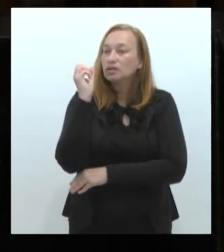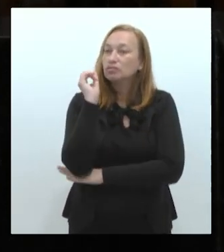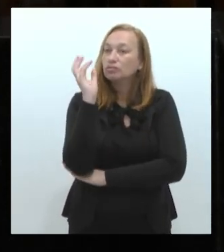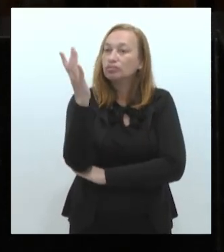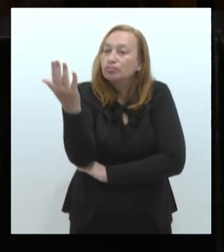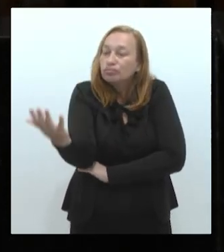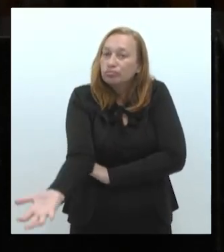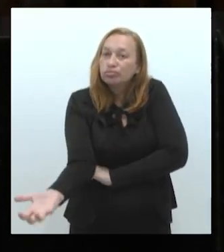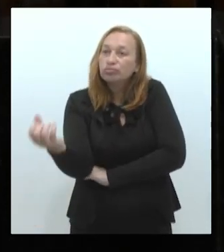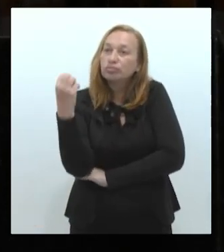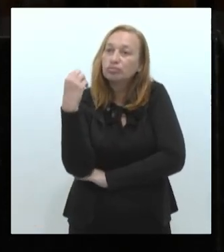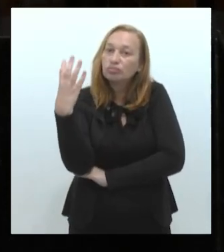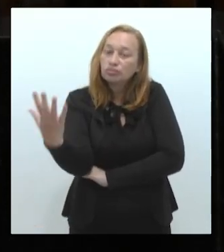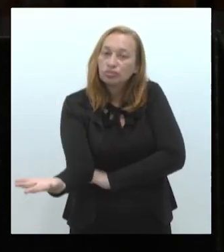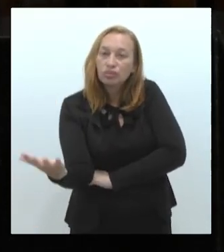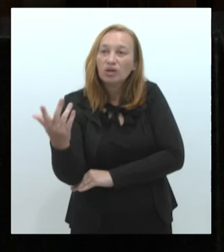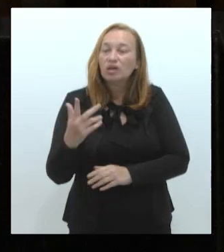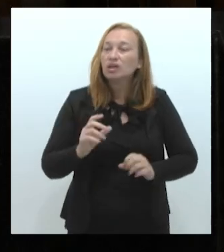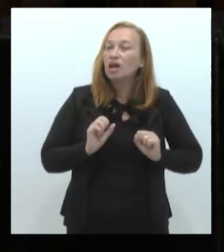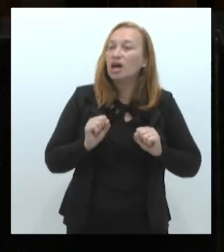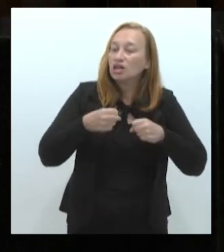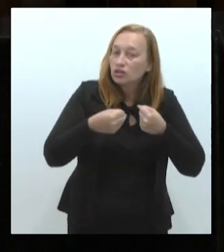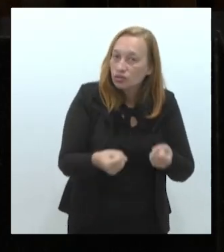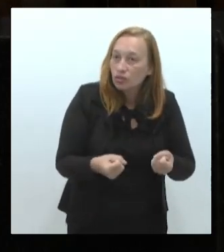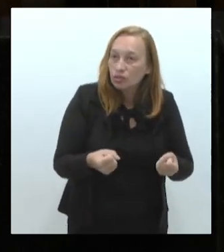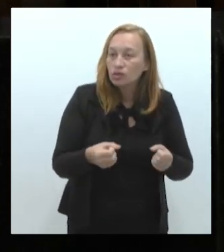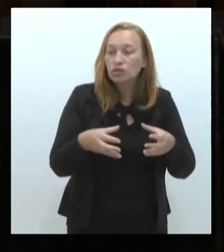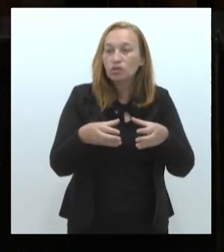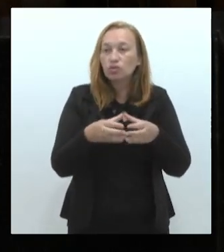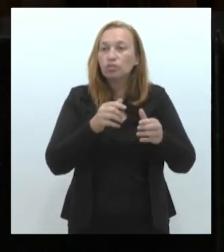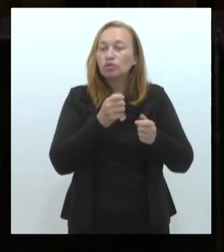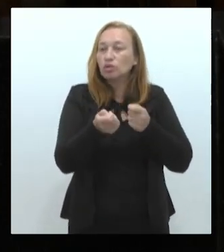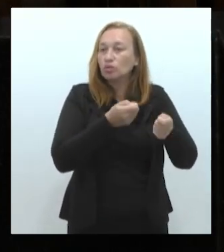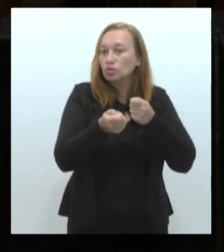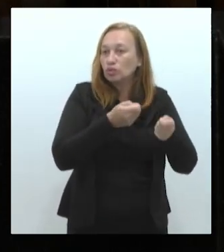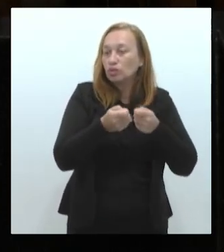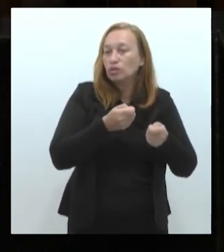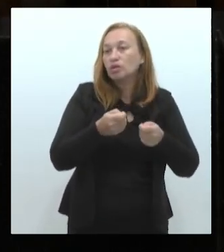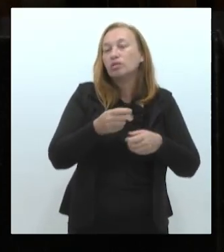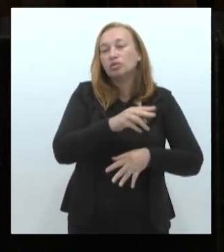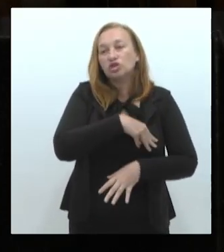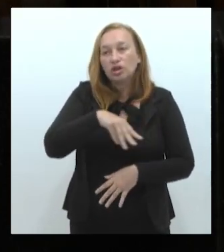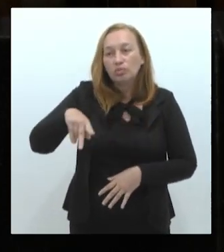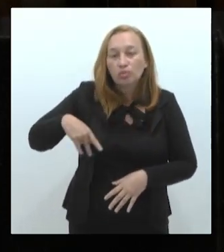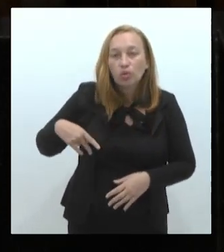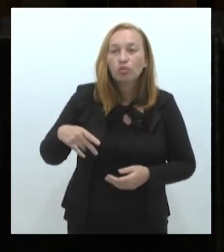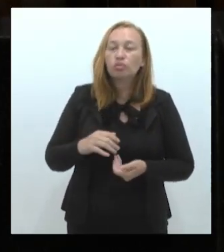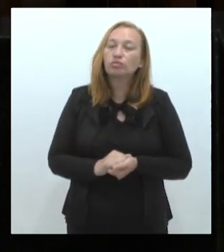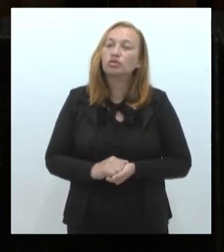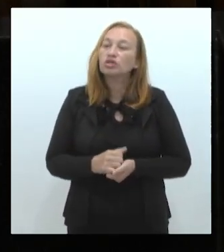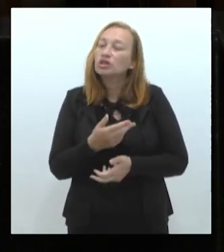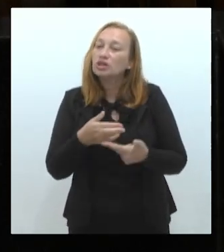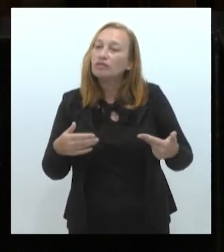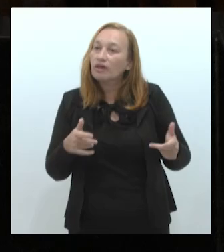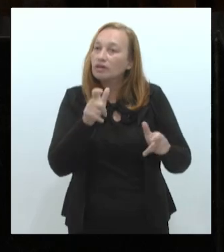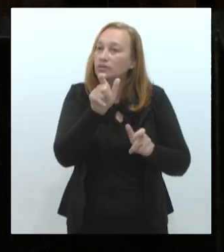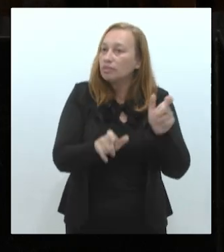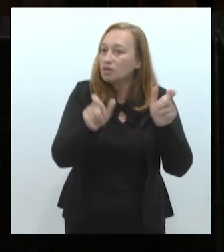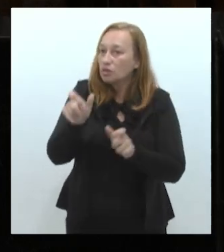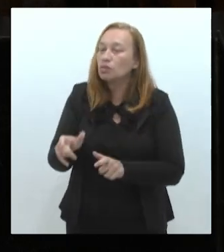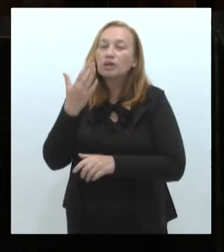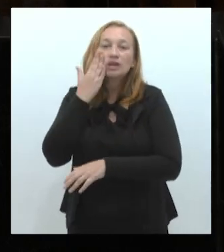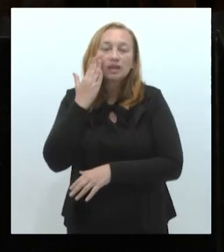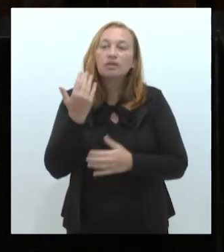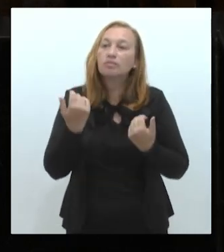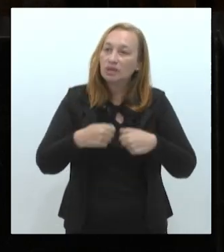muito esforço de ambientalista, muito esforço de órgãos de controle, como o Ministério Público, muito esforço de muita gente que entende